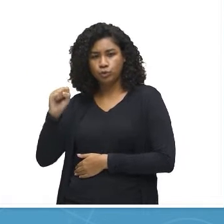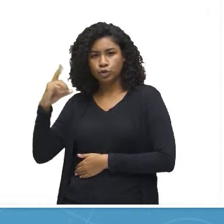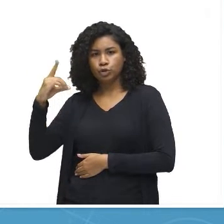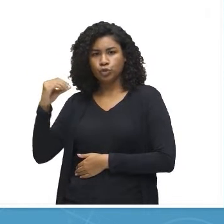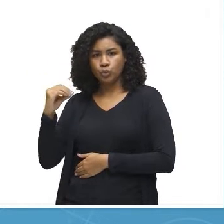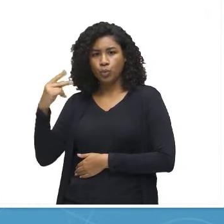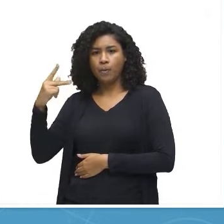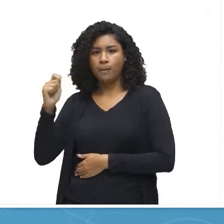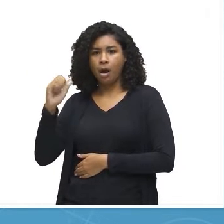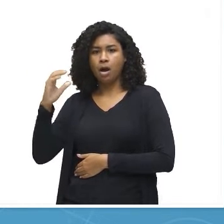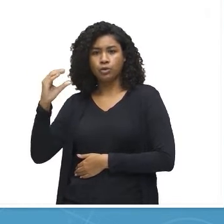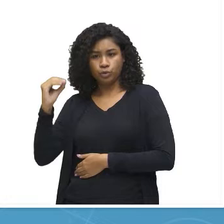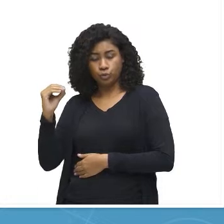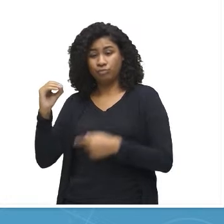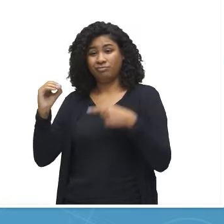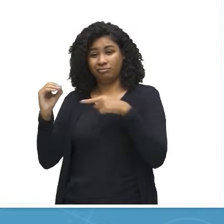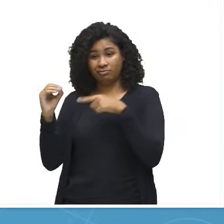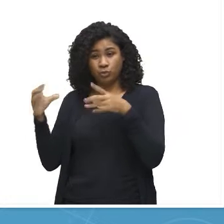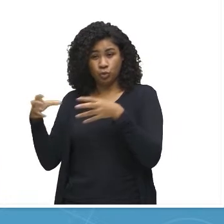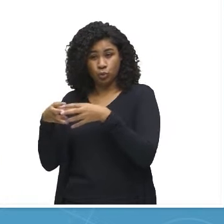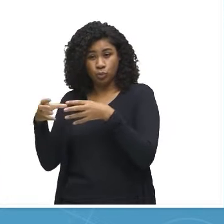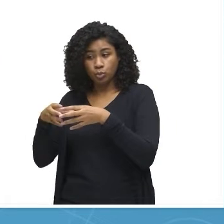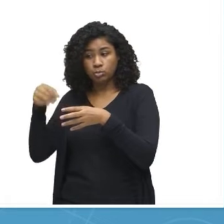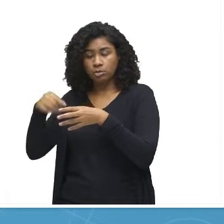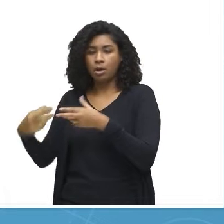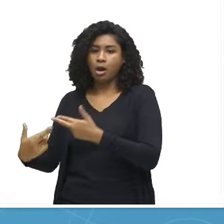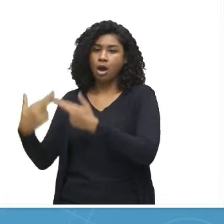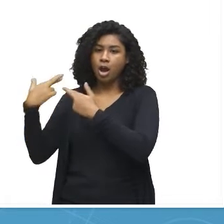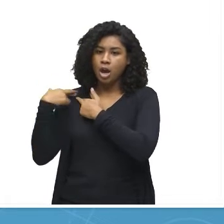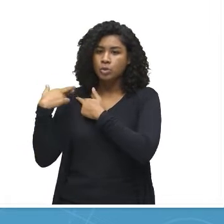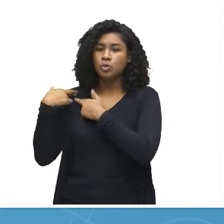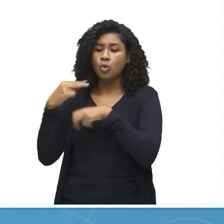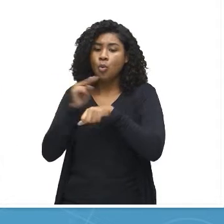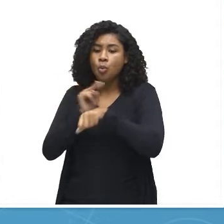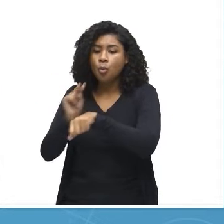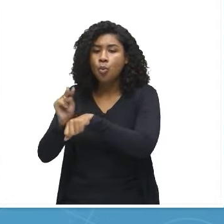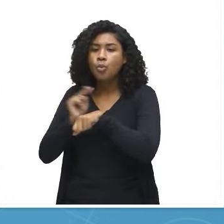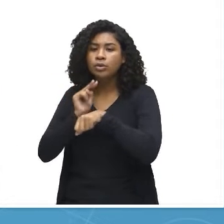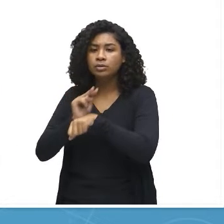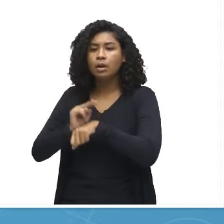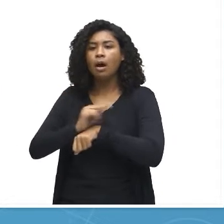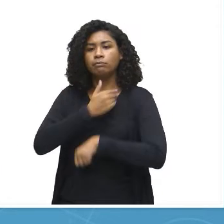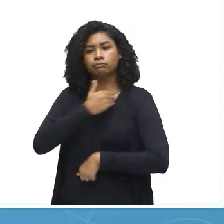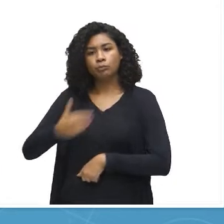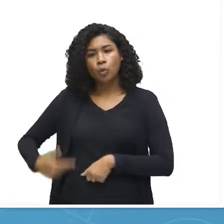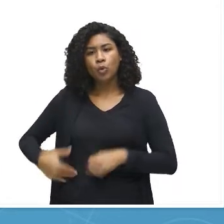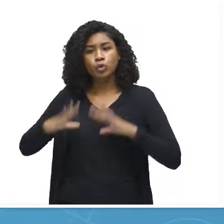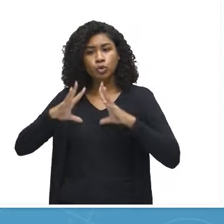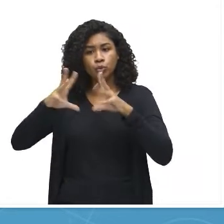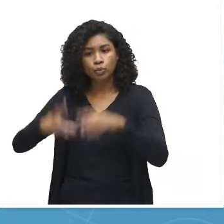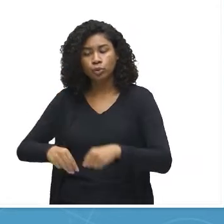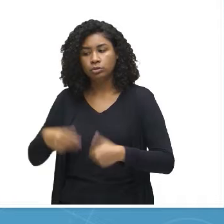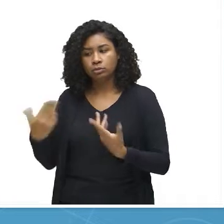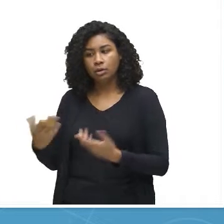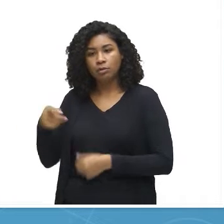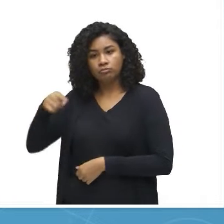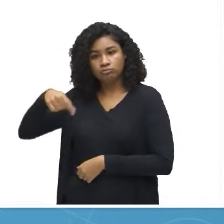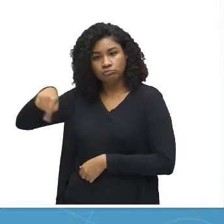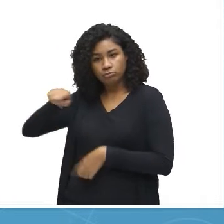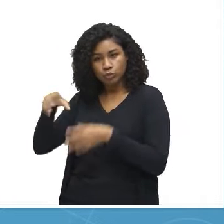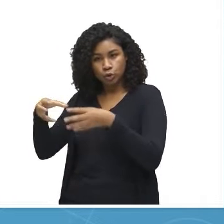tomava conta da administração e eles vão ficando cada vez mais importantes. E, inclusive,